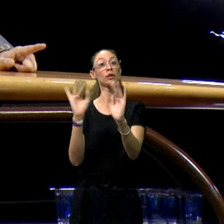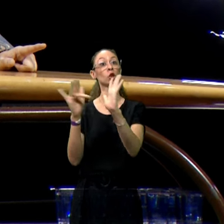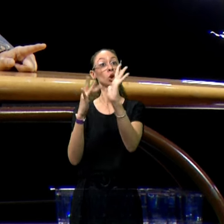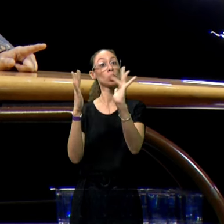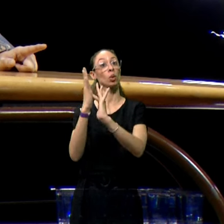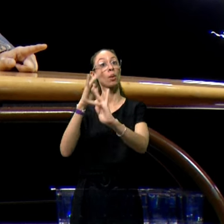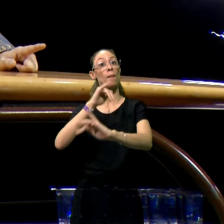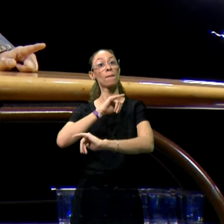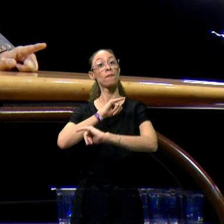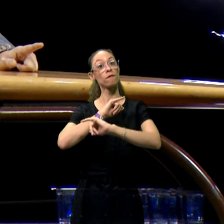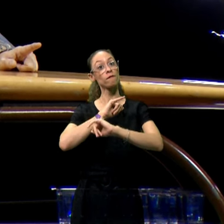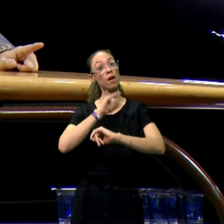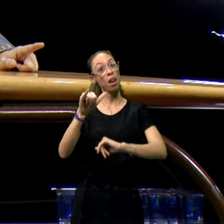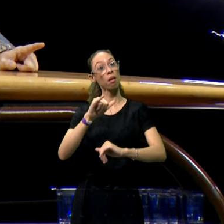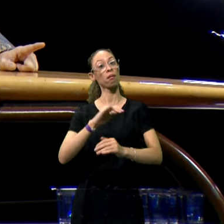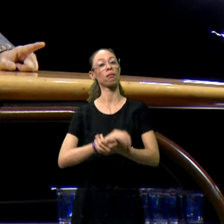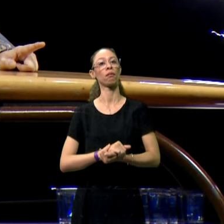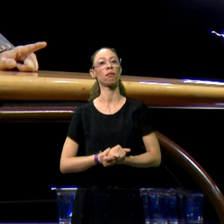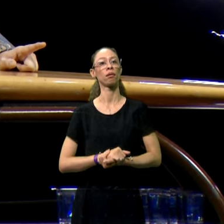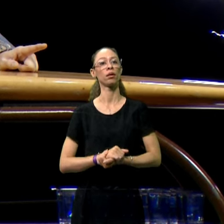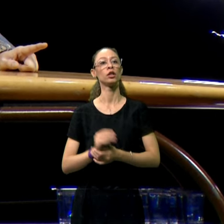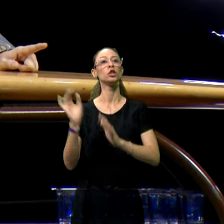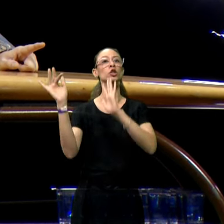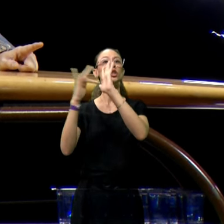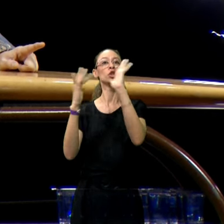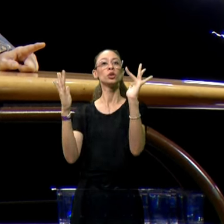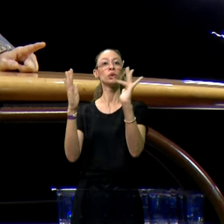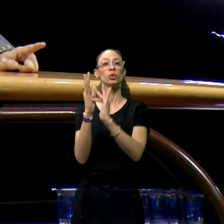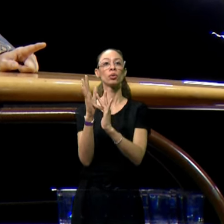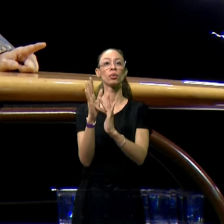segundo as palavras de Jesus, Jesus não é Buda.